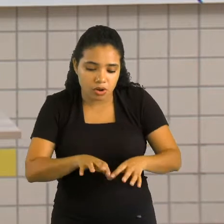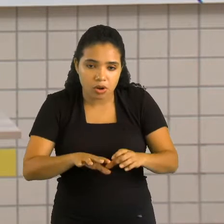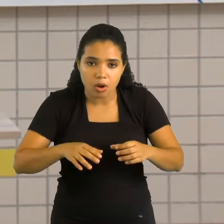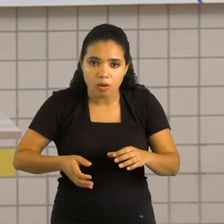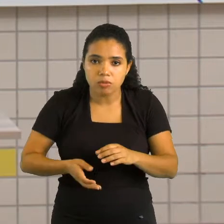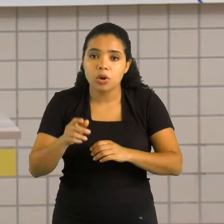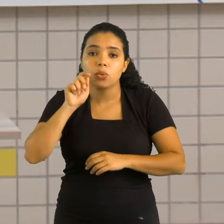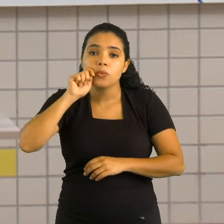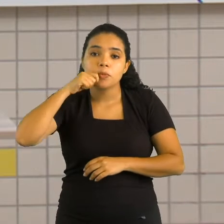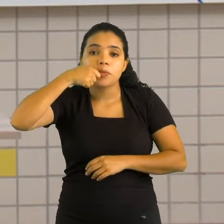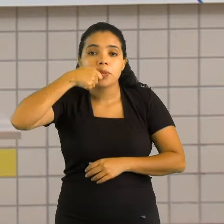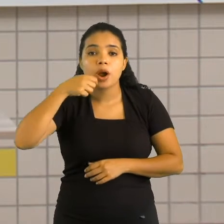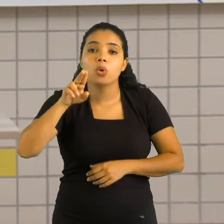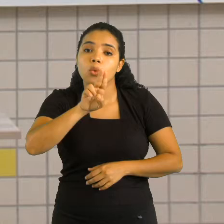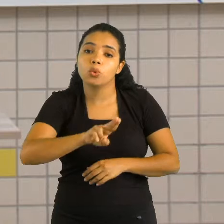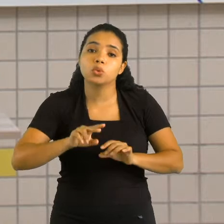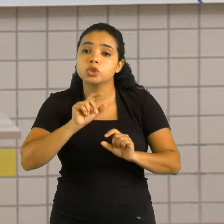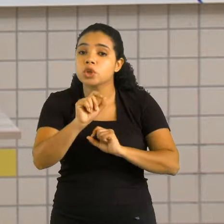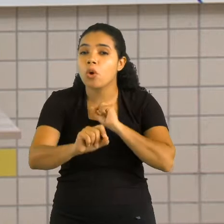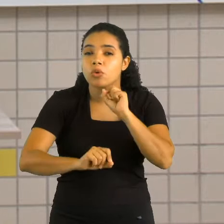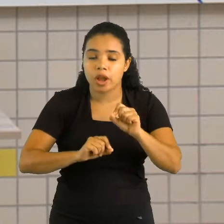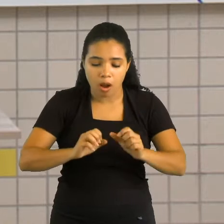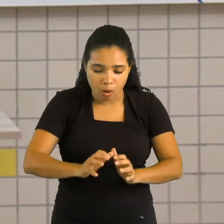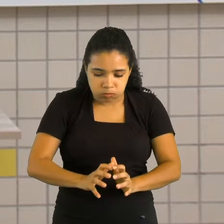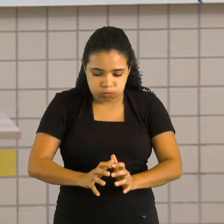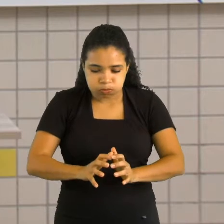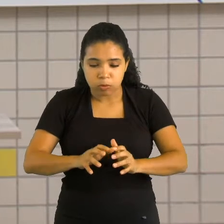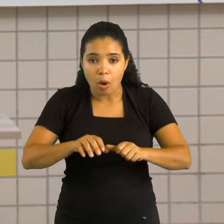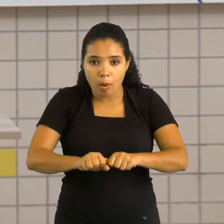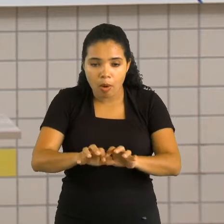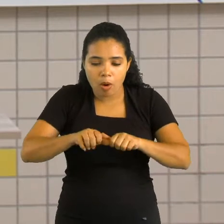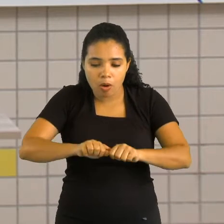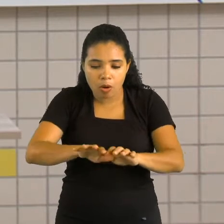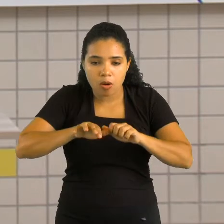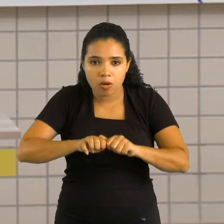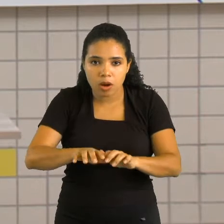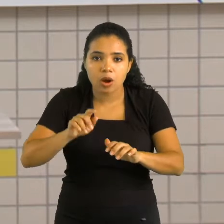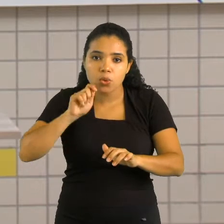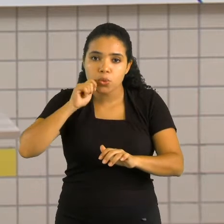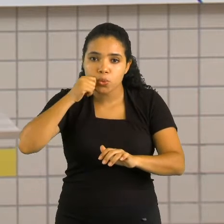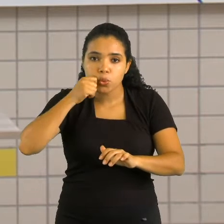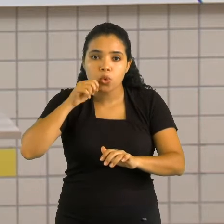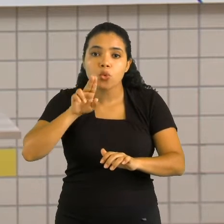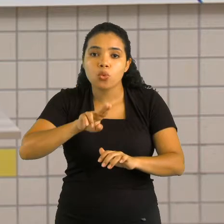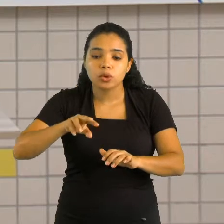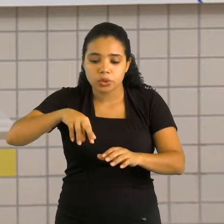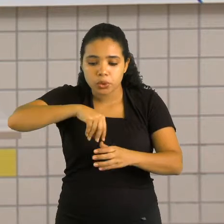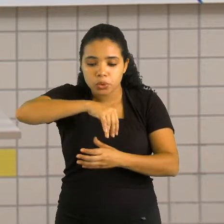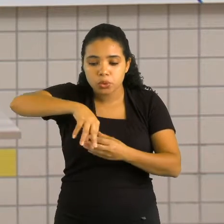o quê? Para o pão ficar bonito, crescer. Vai usar o fermento, não é?